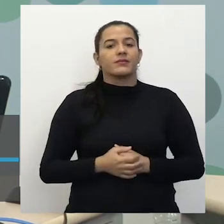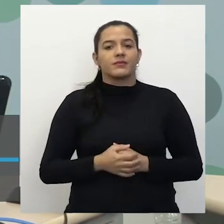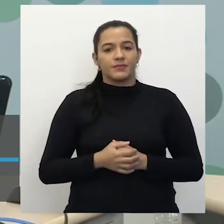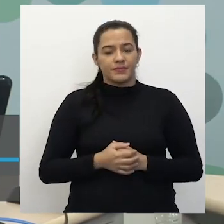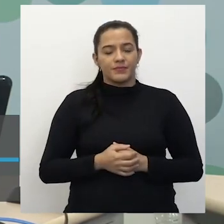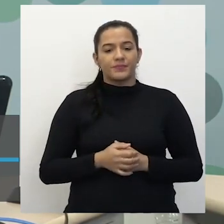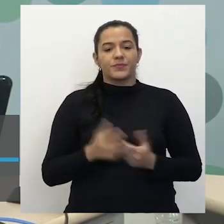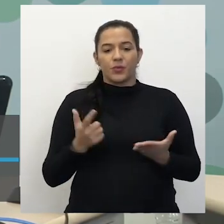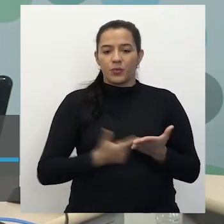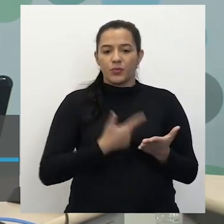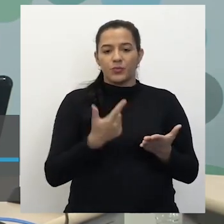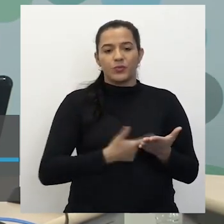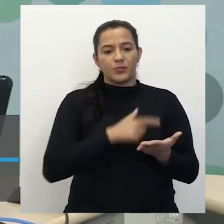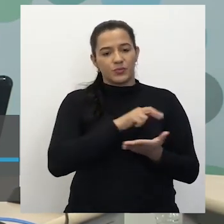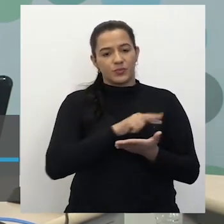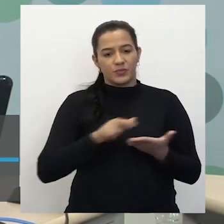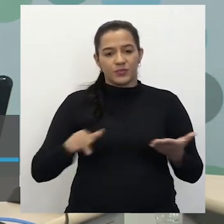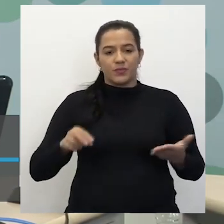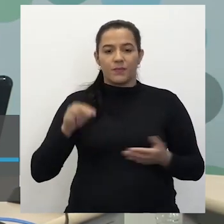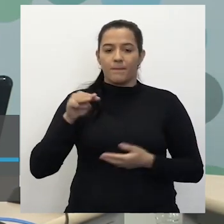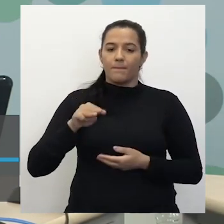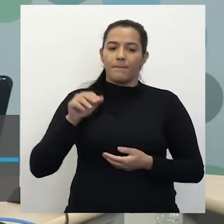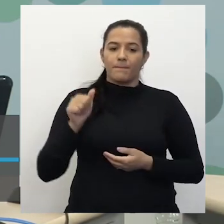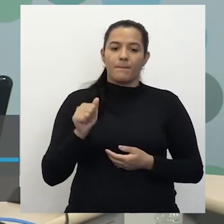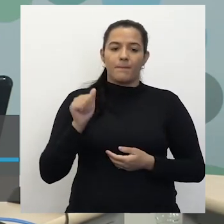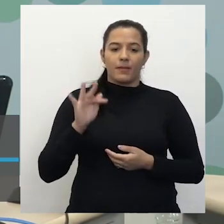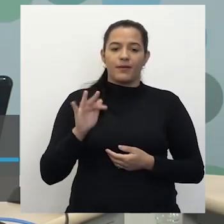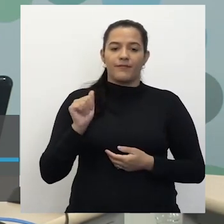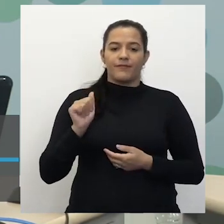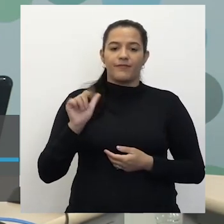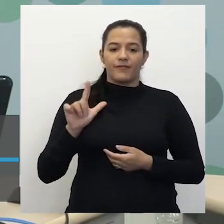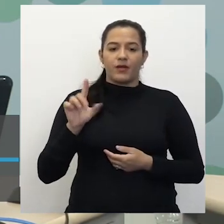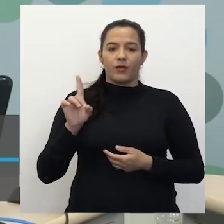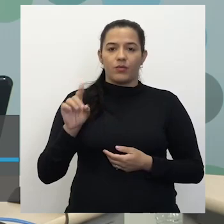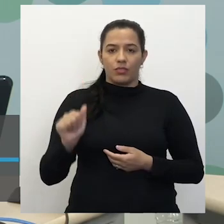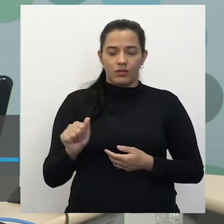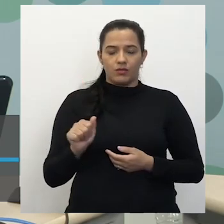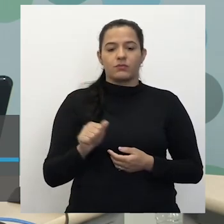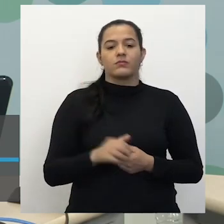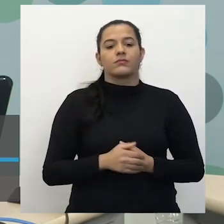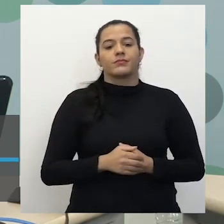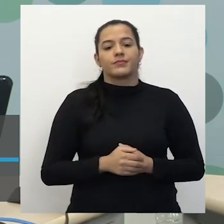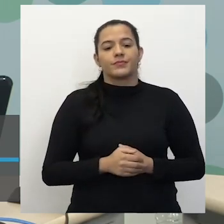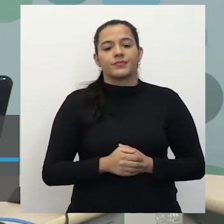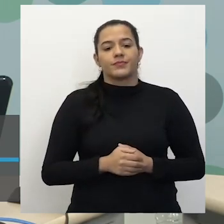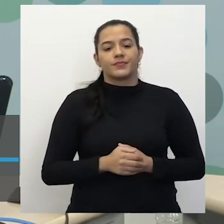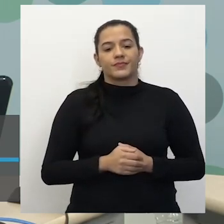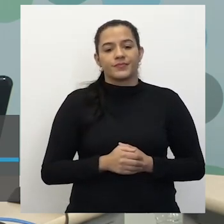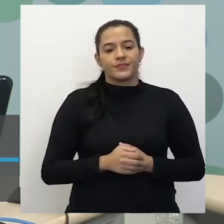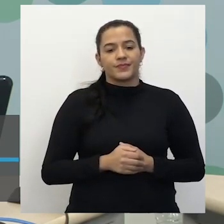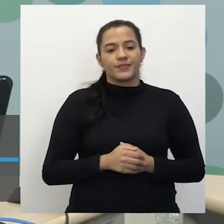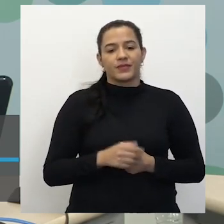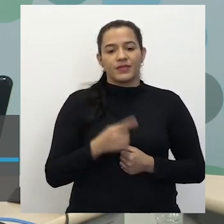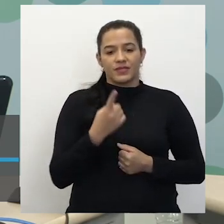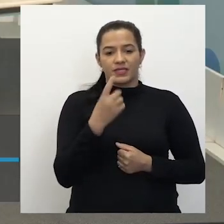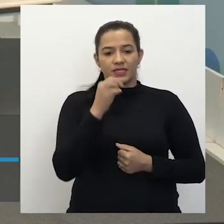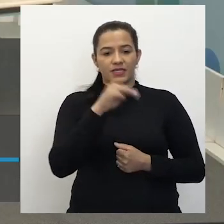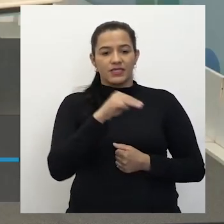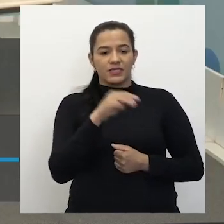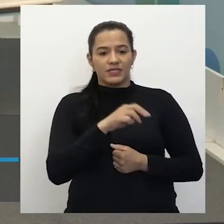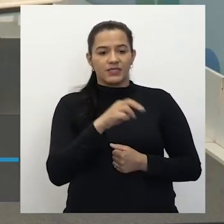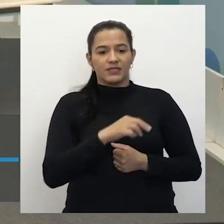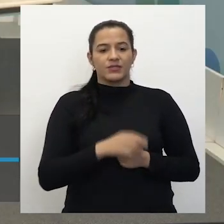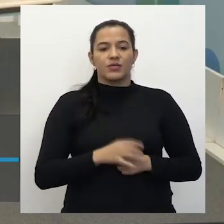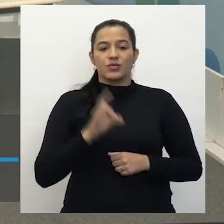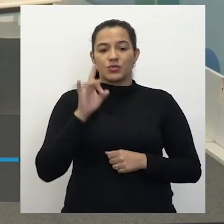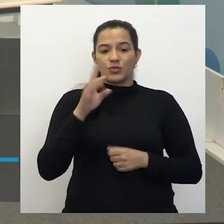não é? Ter uma animação da Mafalda. Verdade, isso mesmo. Isso é muito legal. Olha, gente, a gente gastou já 15 minutos da aula Calvin. só